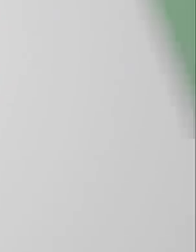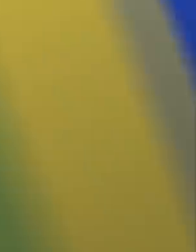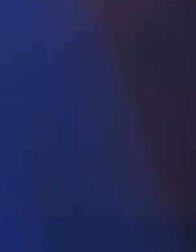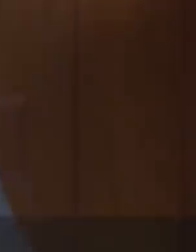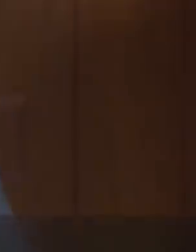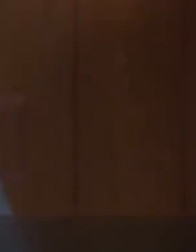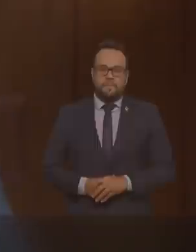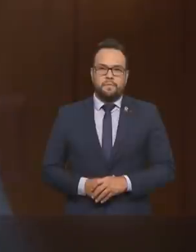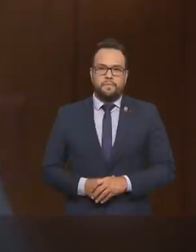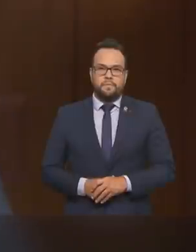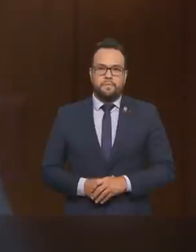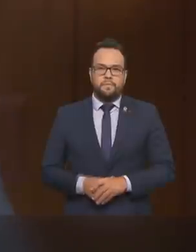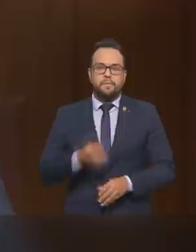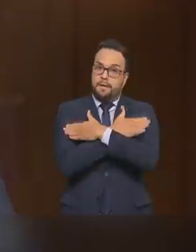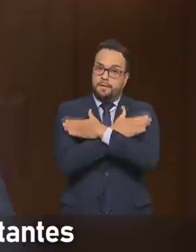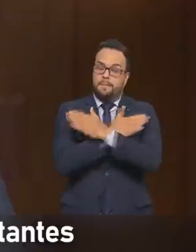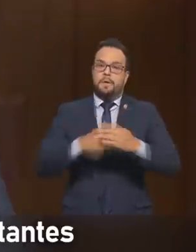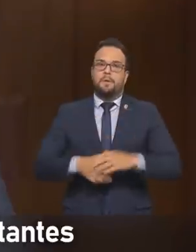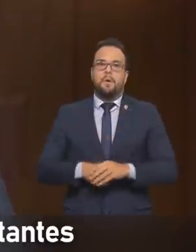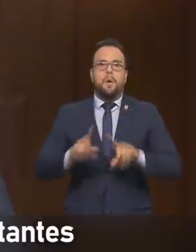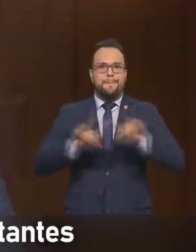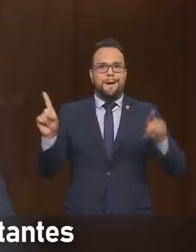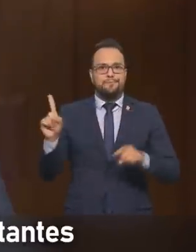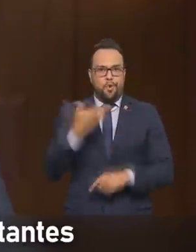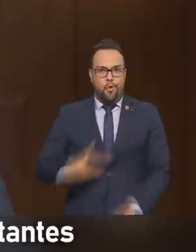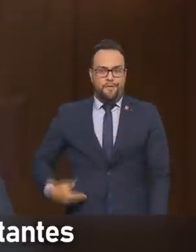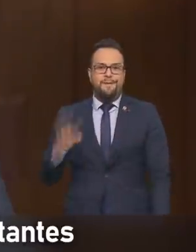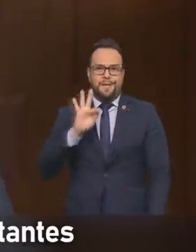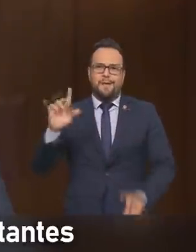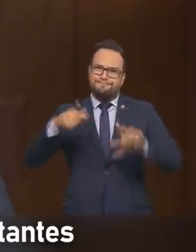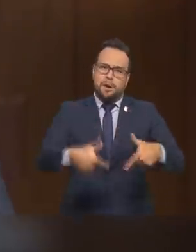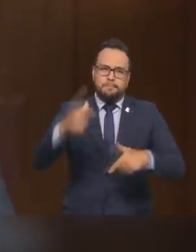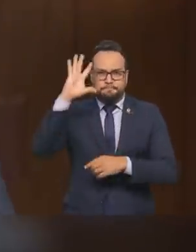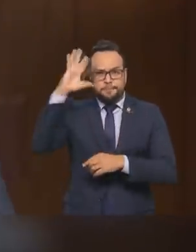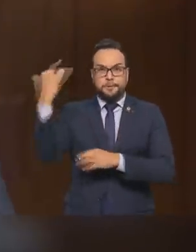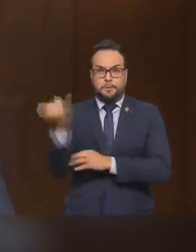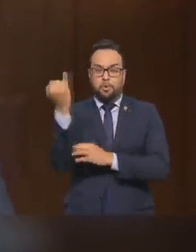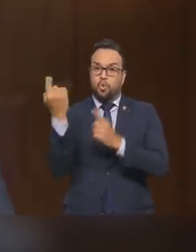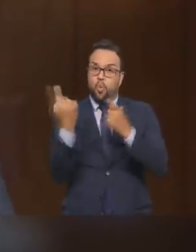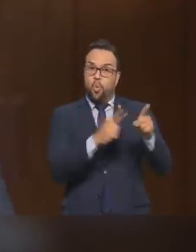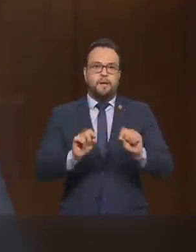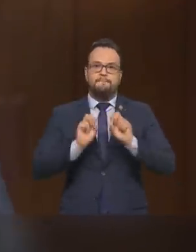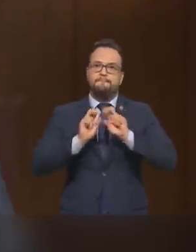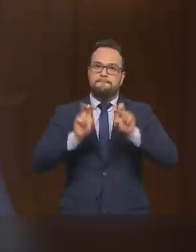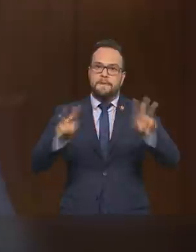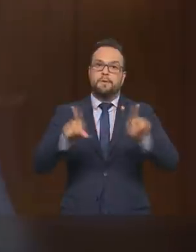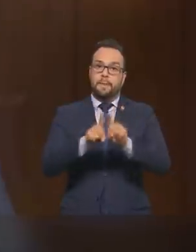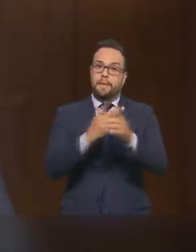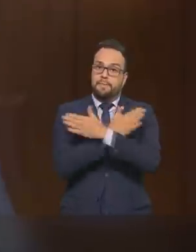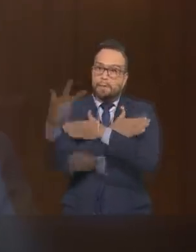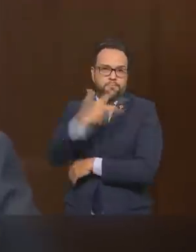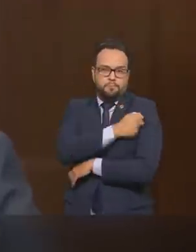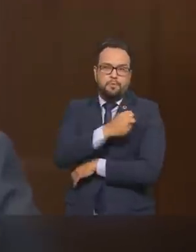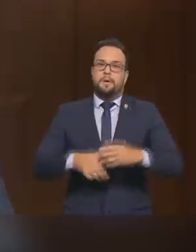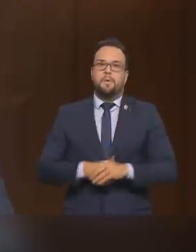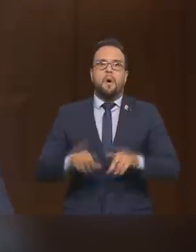Bolsonaro. Boa noite. O governo deixou de tomar medidas importantes para combater o coronavírus e, em nenhum